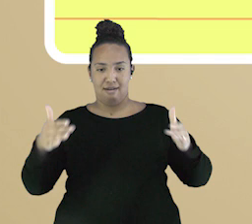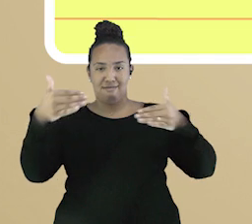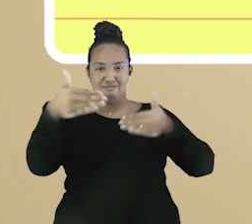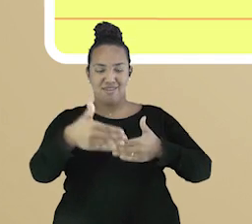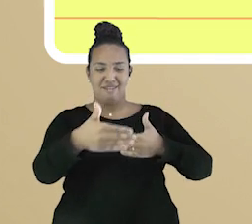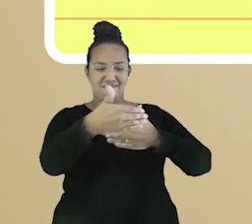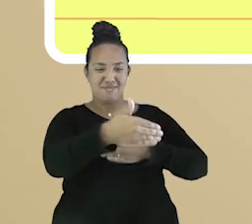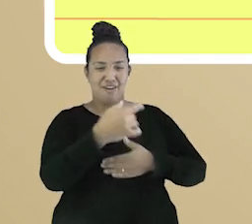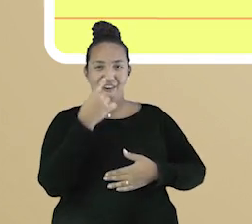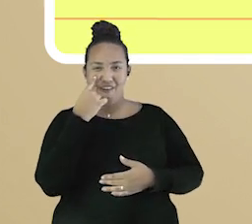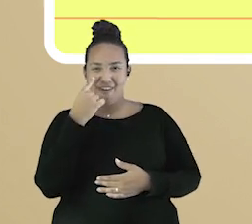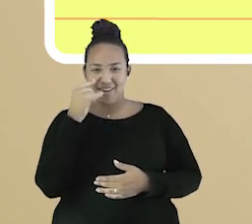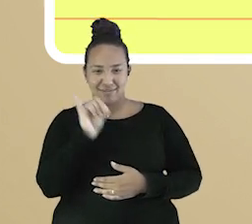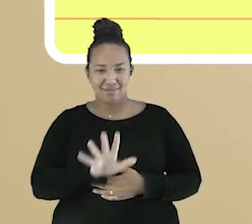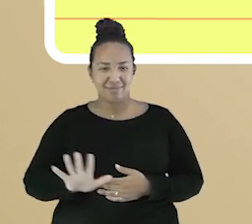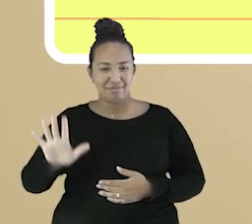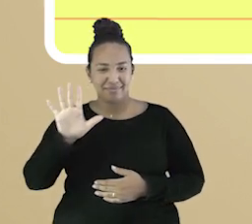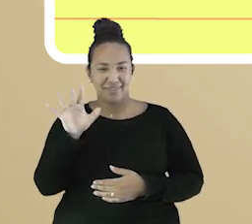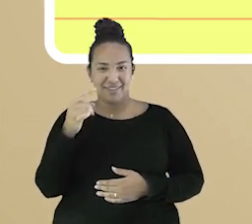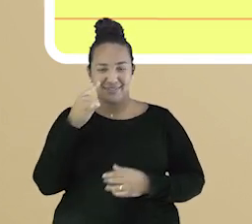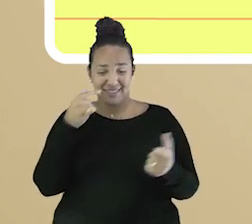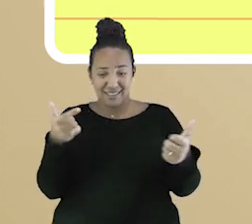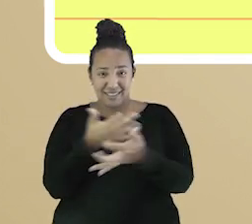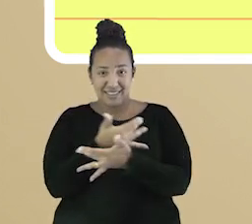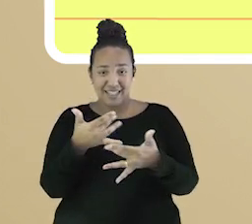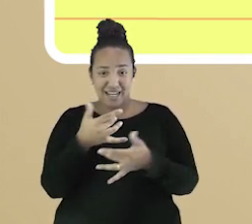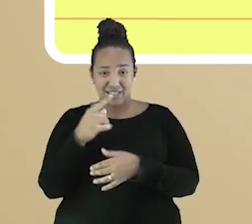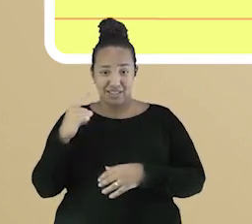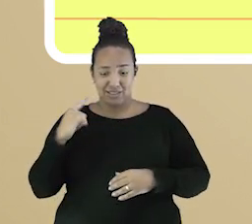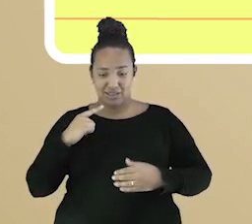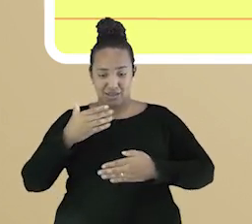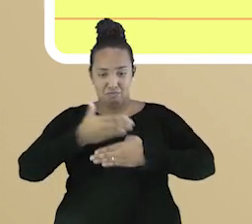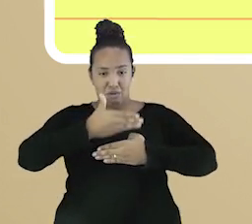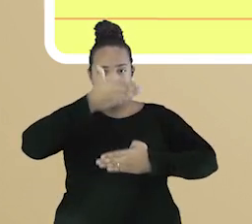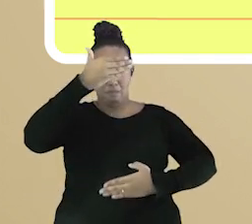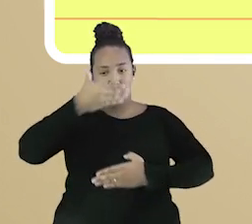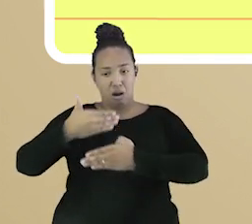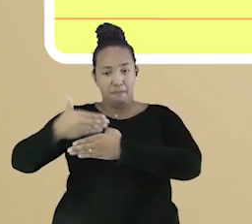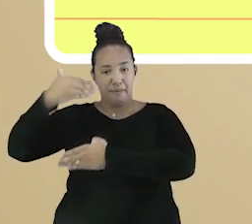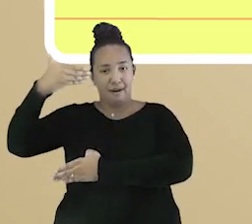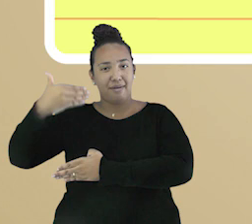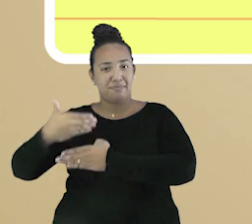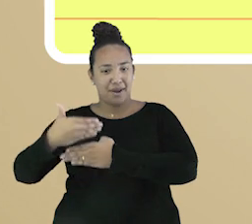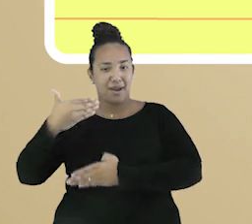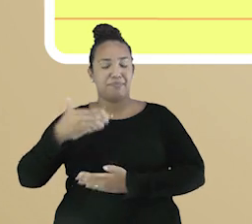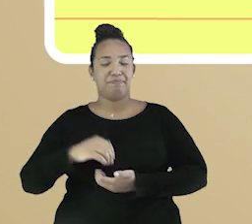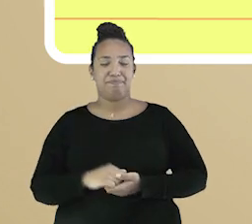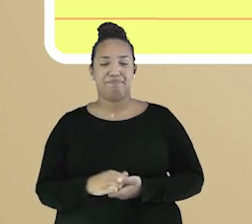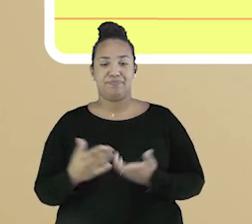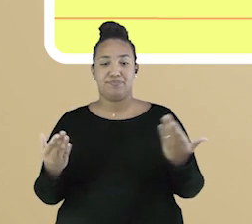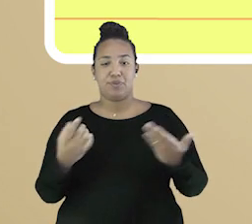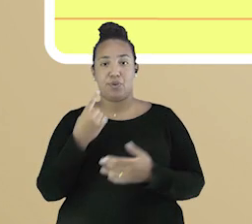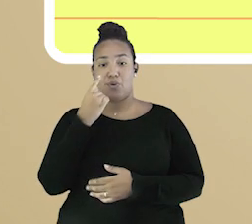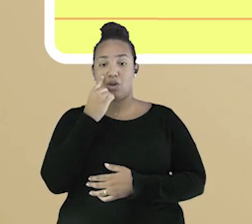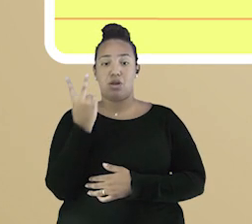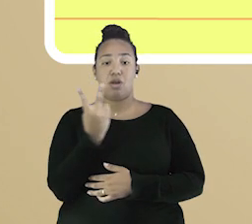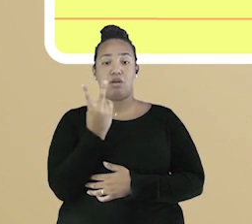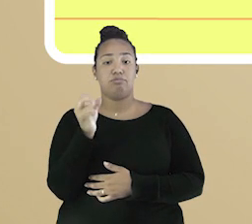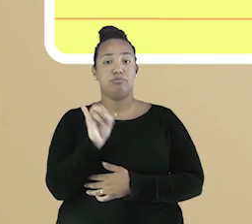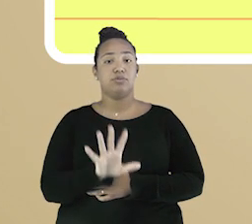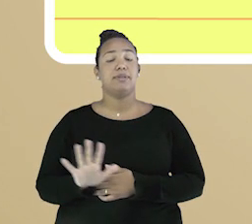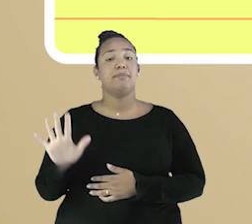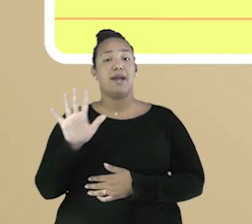Aqui podemos ver como as cidades passam a ser cercadas, com as grandes muralhas. Bora analisar as duas